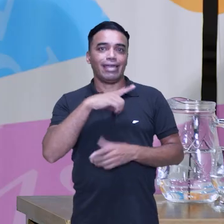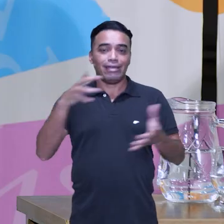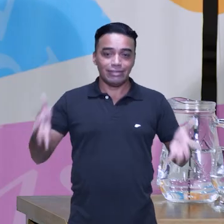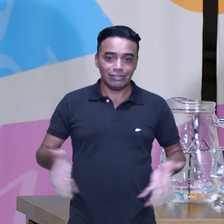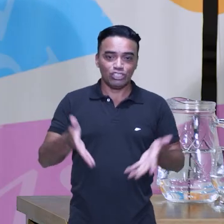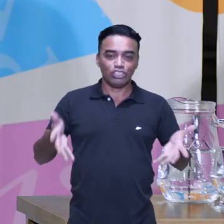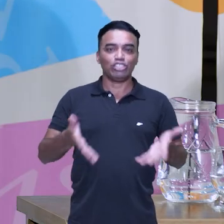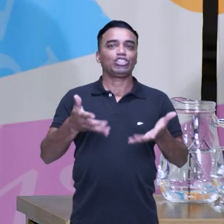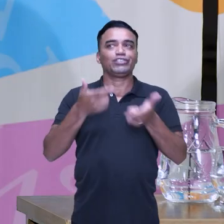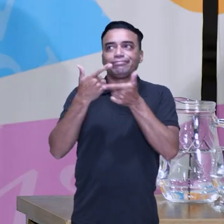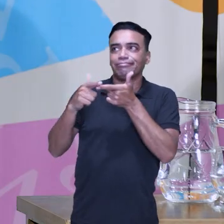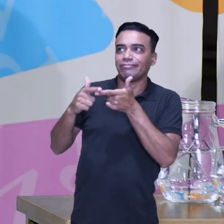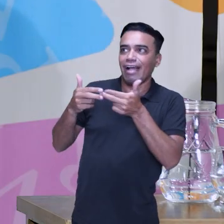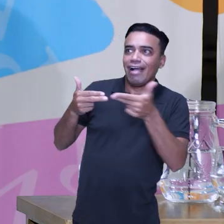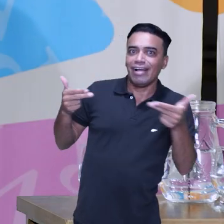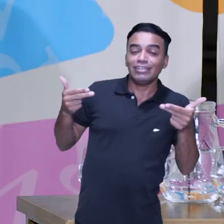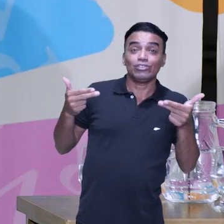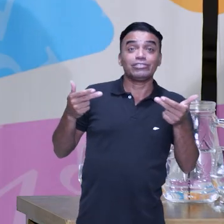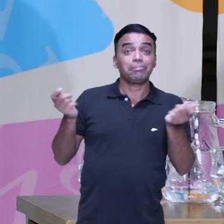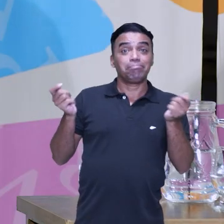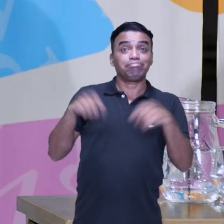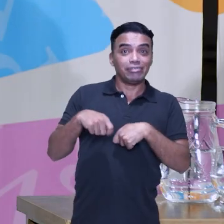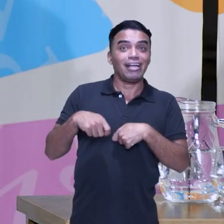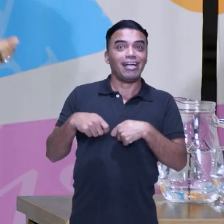incentivo a essas questões, para que, então, possa